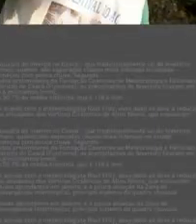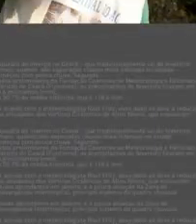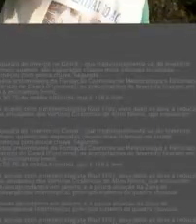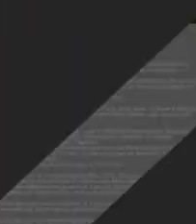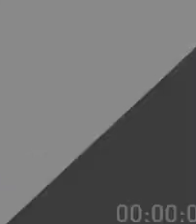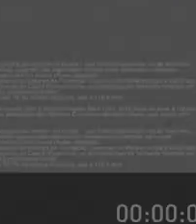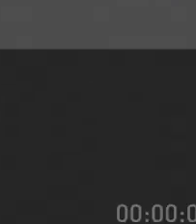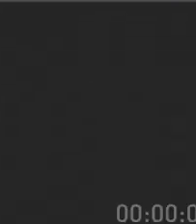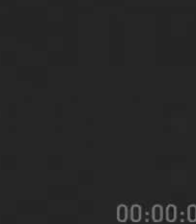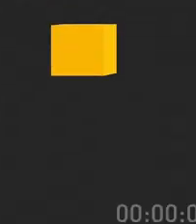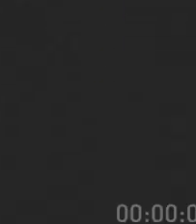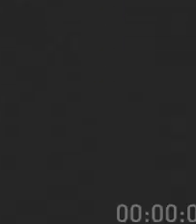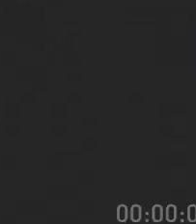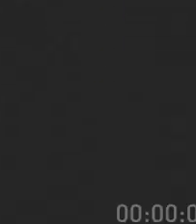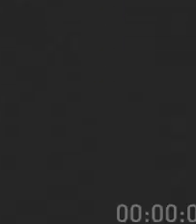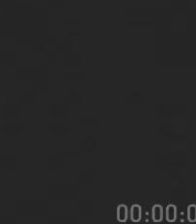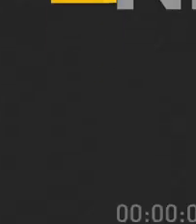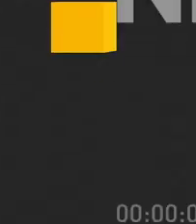ae